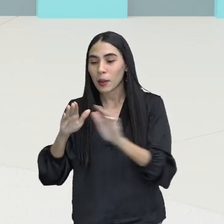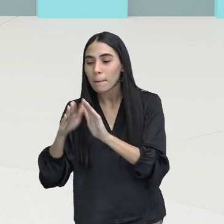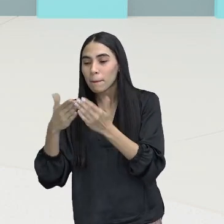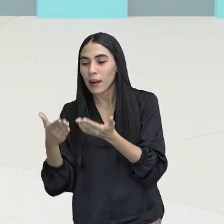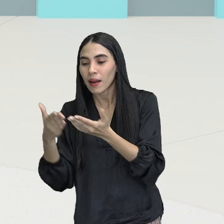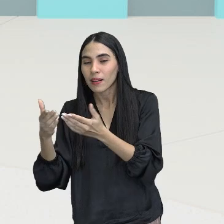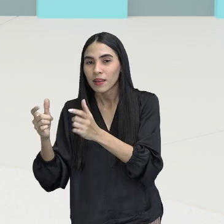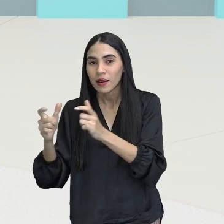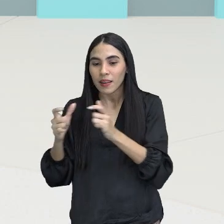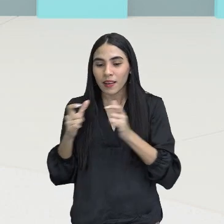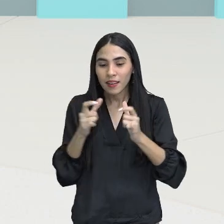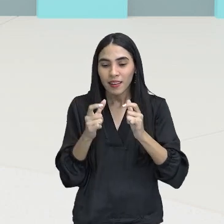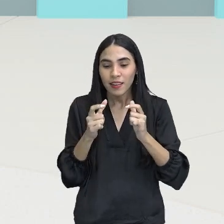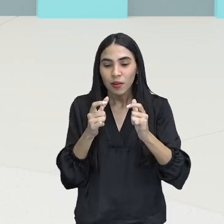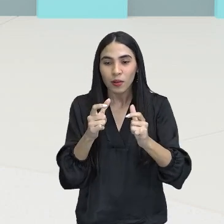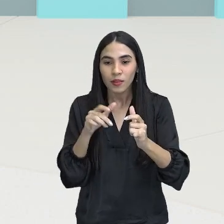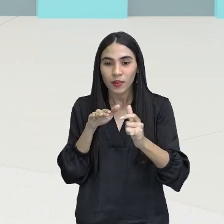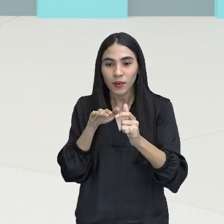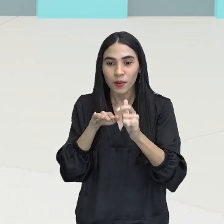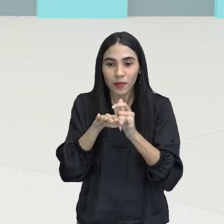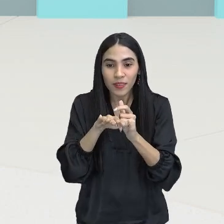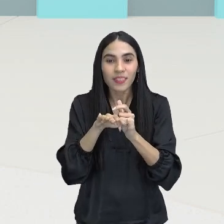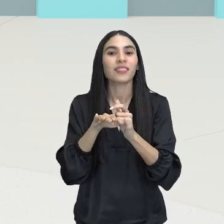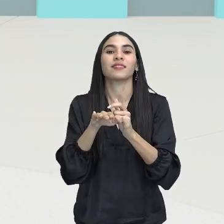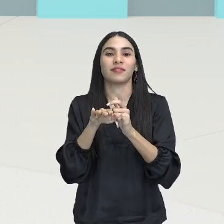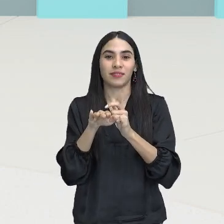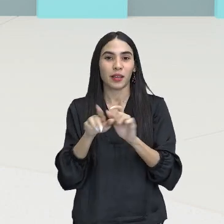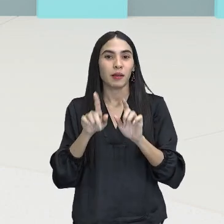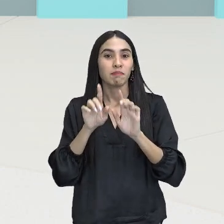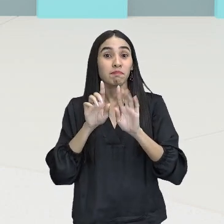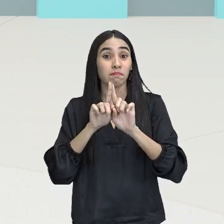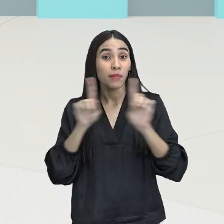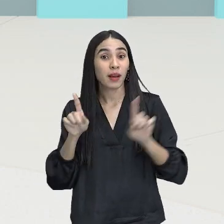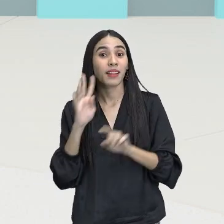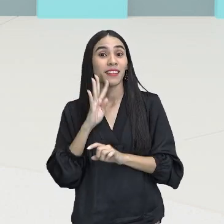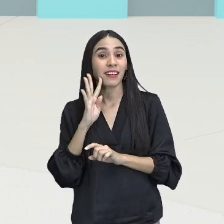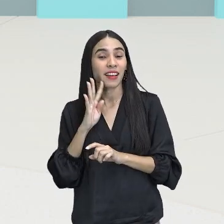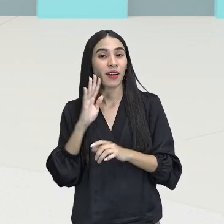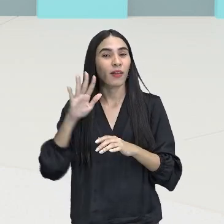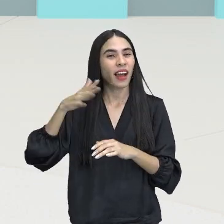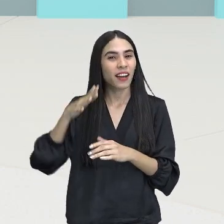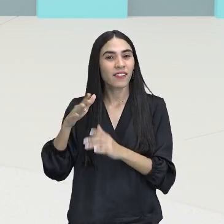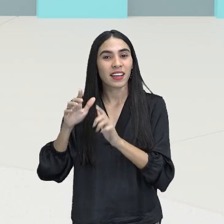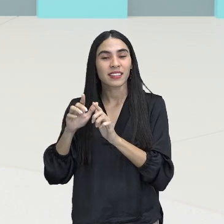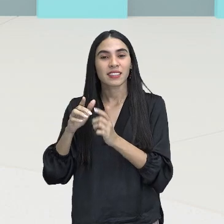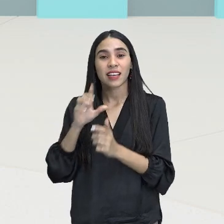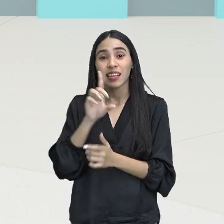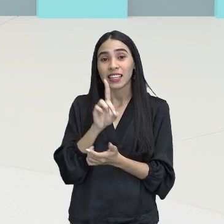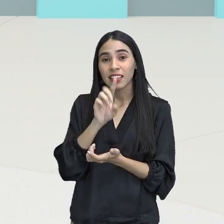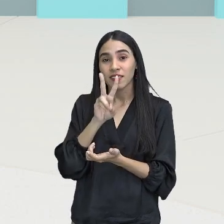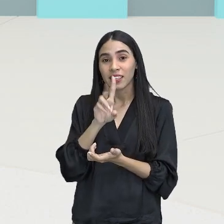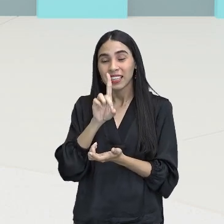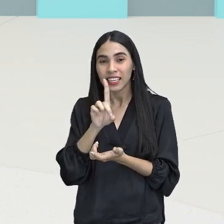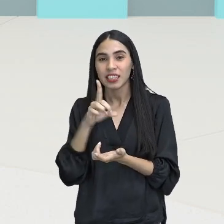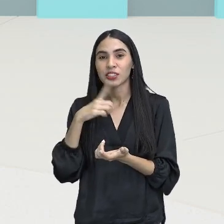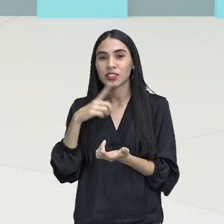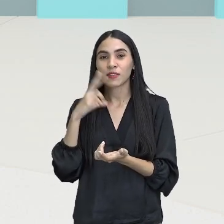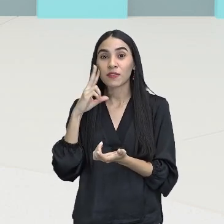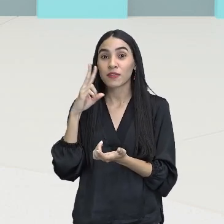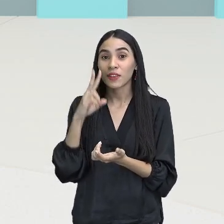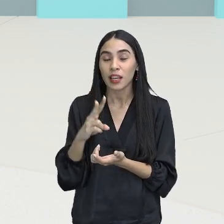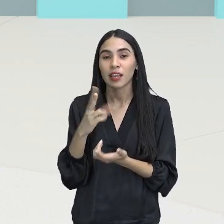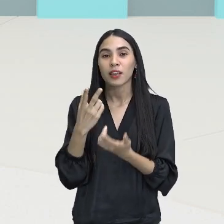o DVD, colocar as opções. Mas uma coisa legal é que às vezes no DVD vinha a opção de você ver os